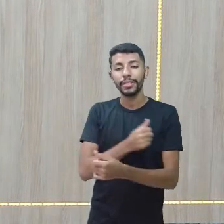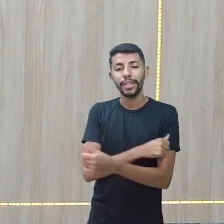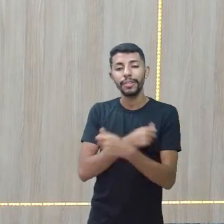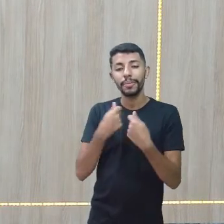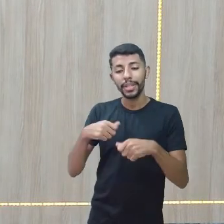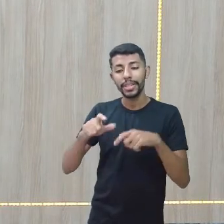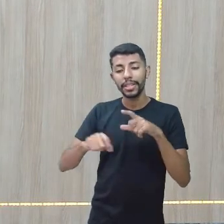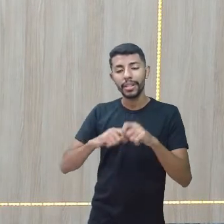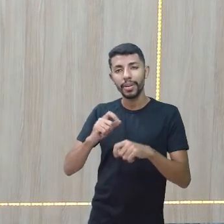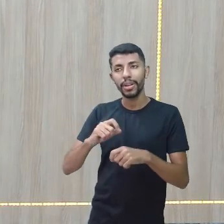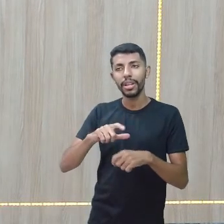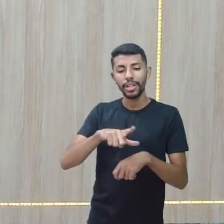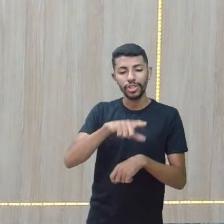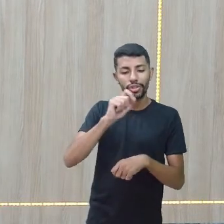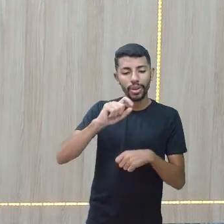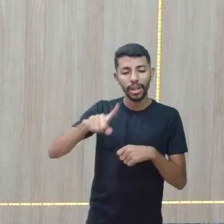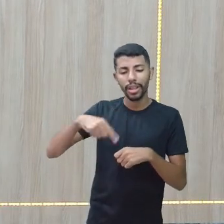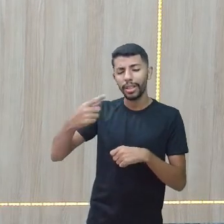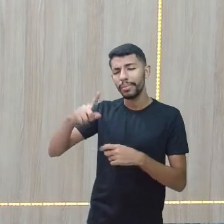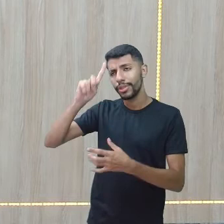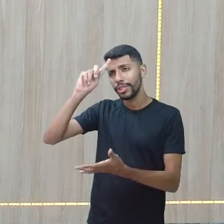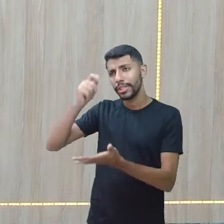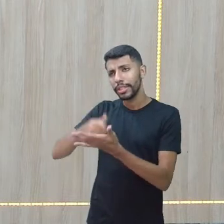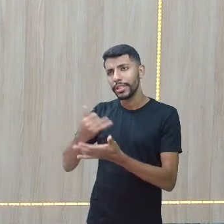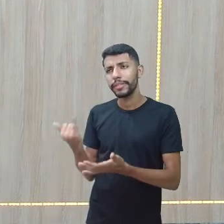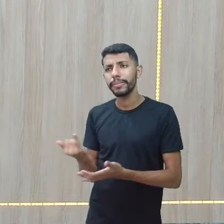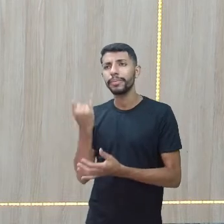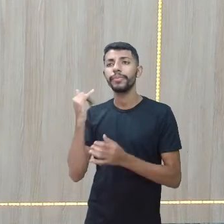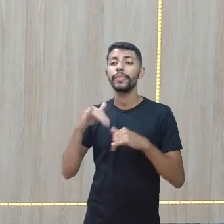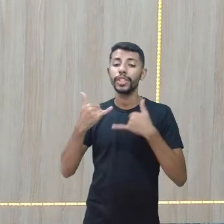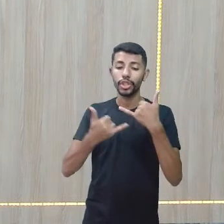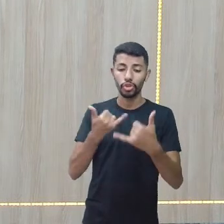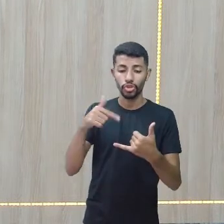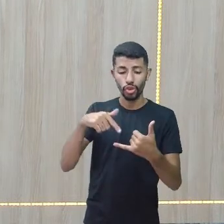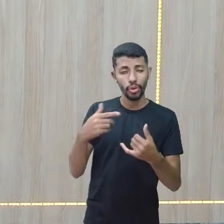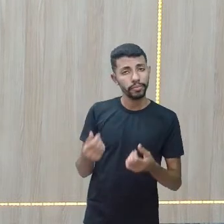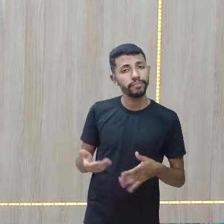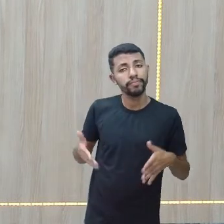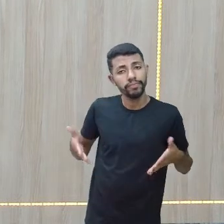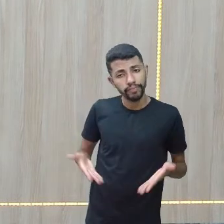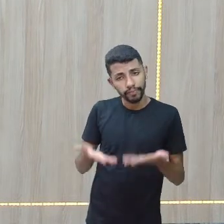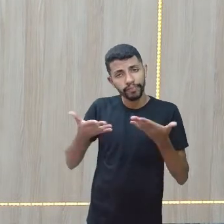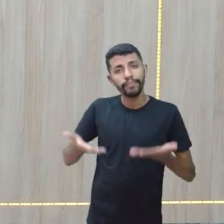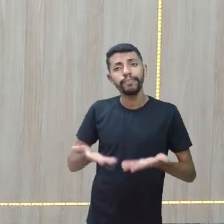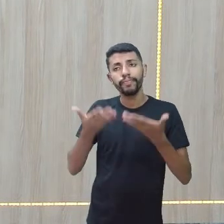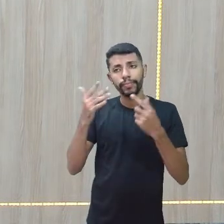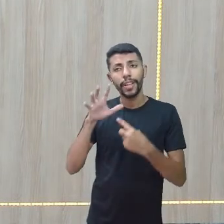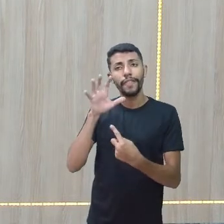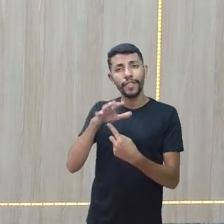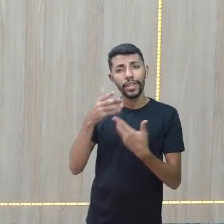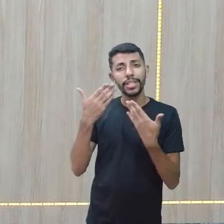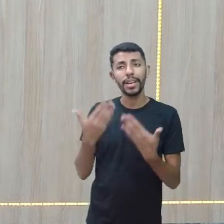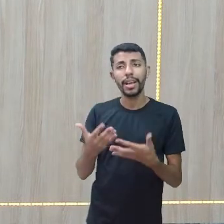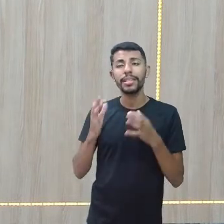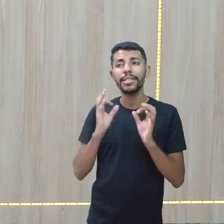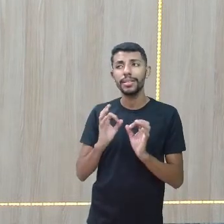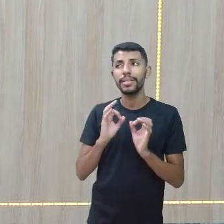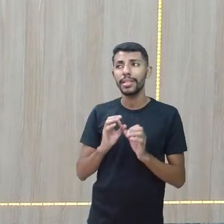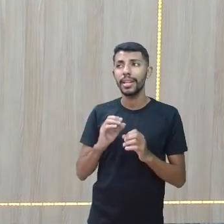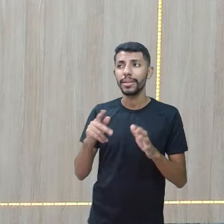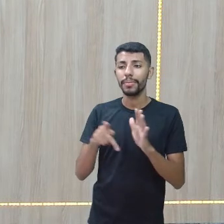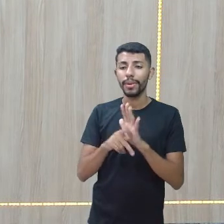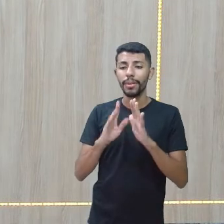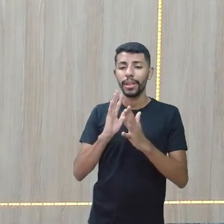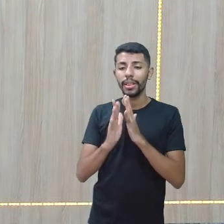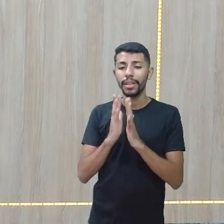precisa tomar decisões importantes. E o jogo faz esse movimento, o jogo propicia esse movimento na dinâmica da